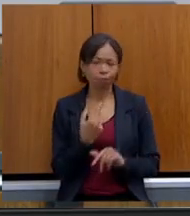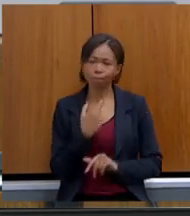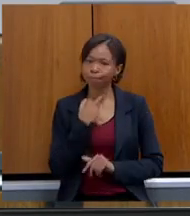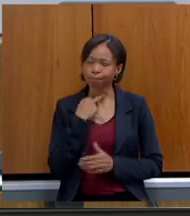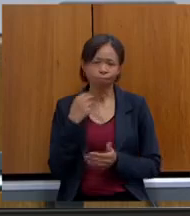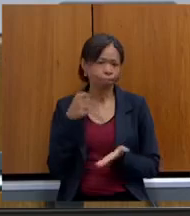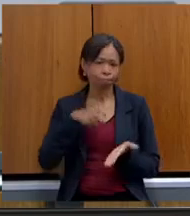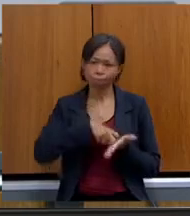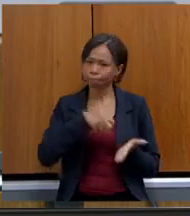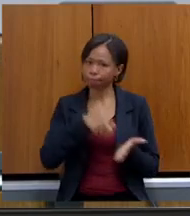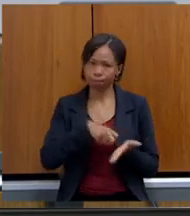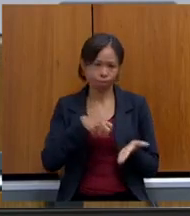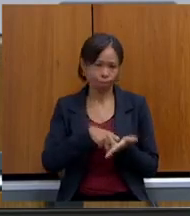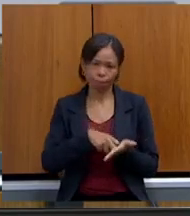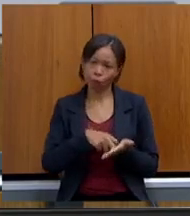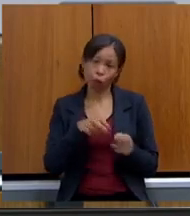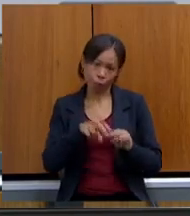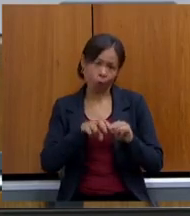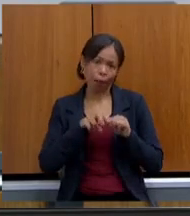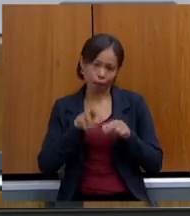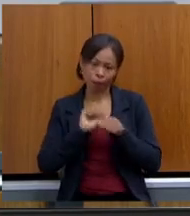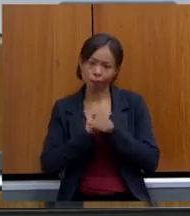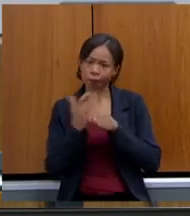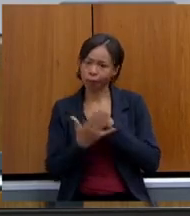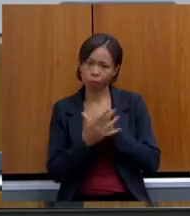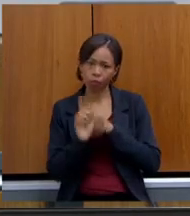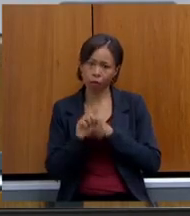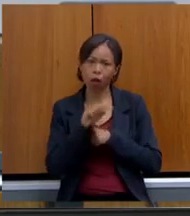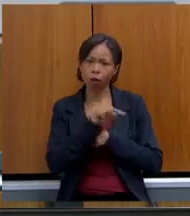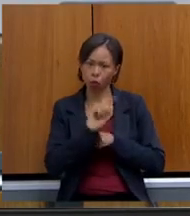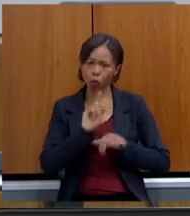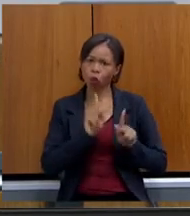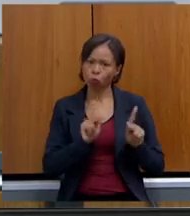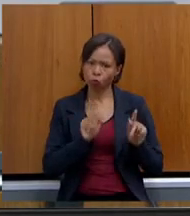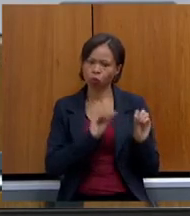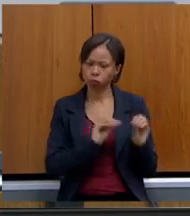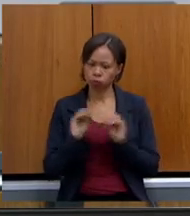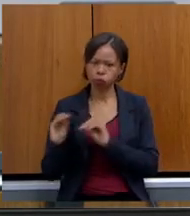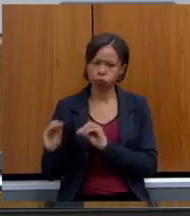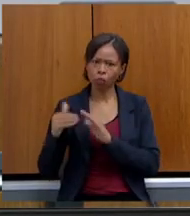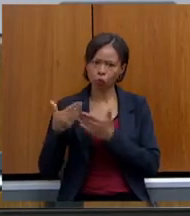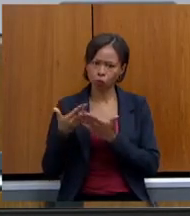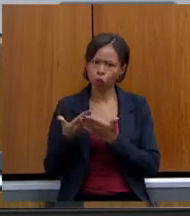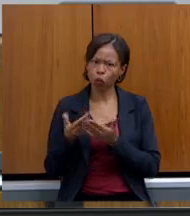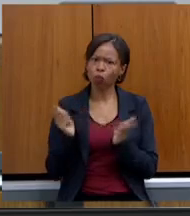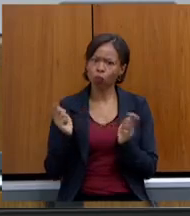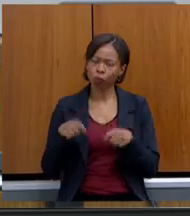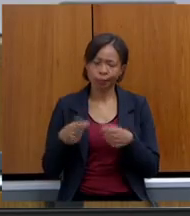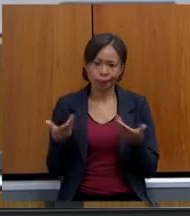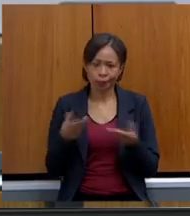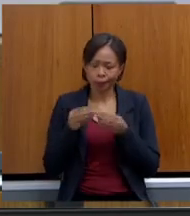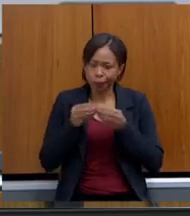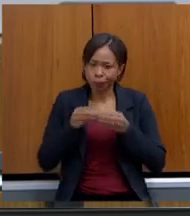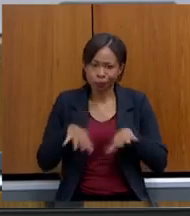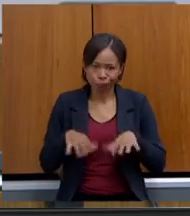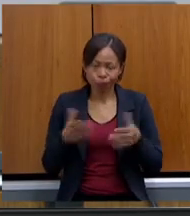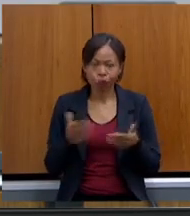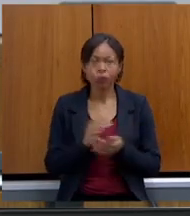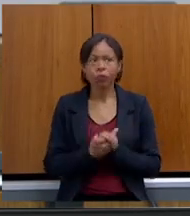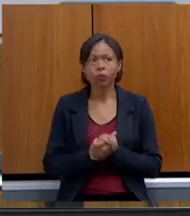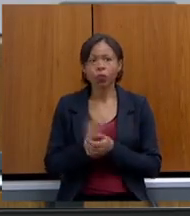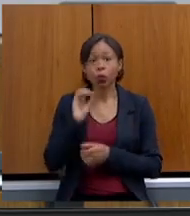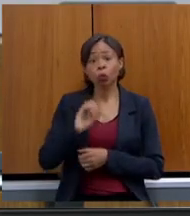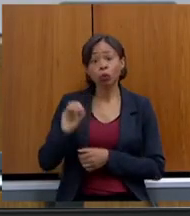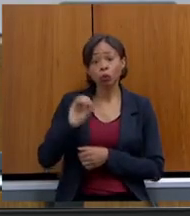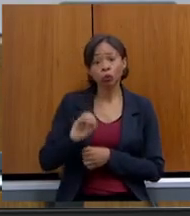penalizado com a pandemia dessa forma de não ter a remoção porque agora com o retorno às aulas eles ficaram prejudicados em outubro de dois mil